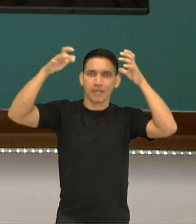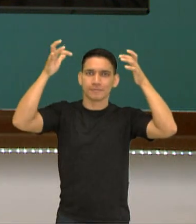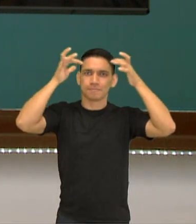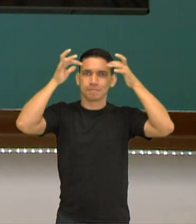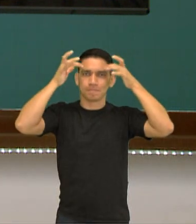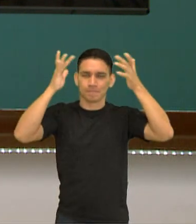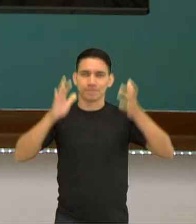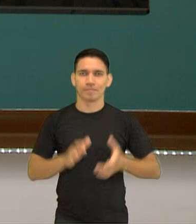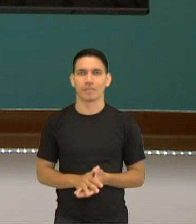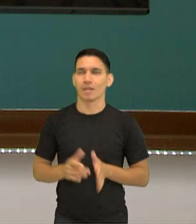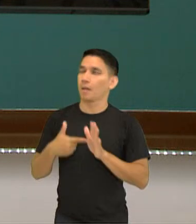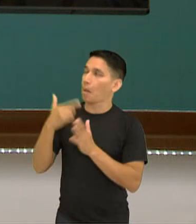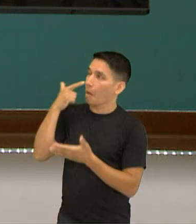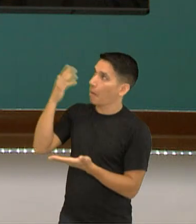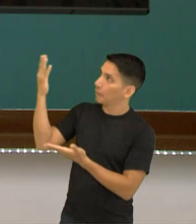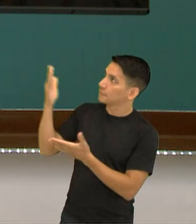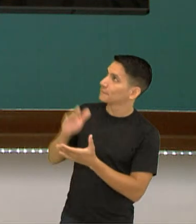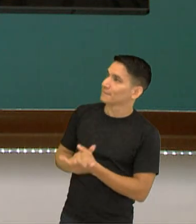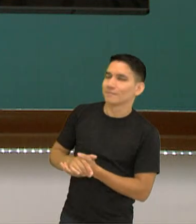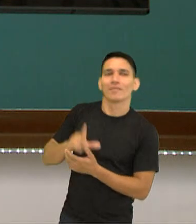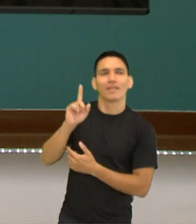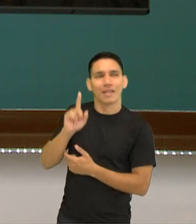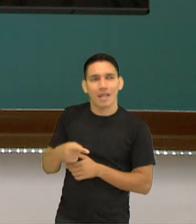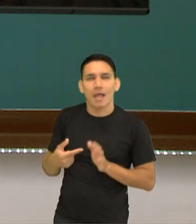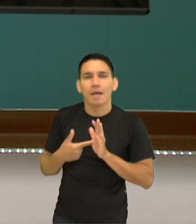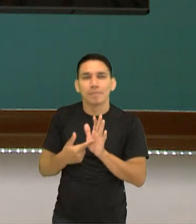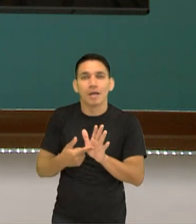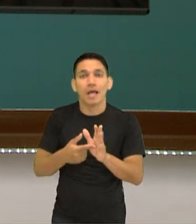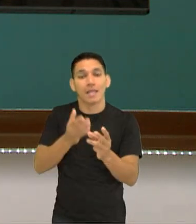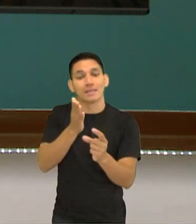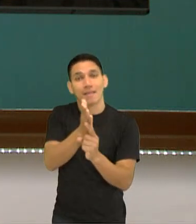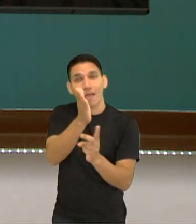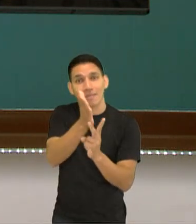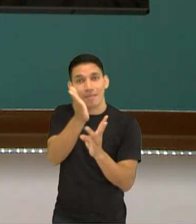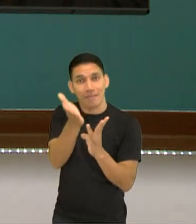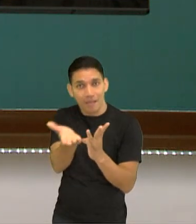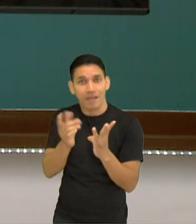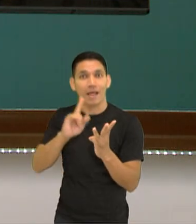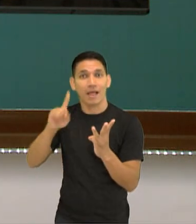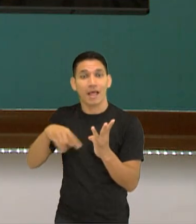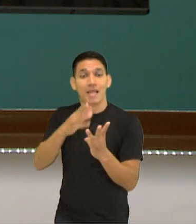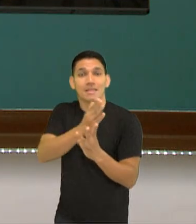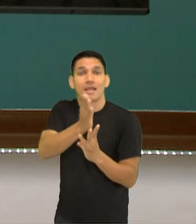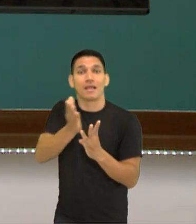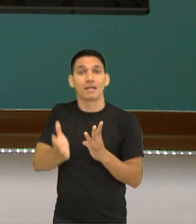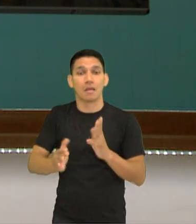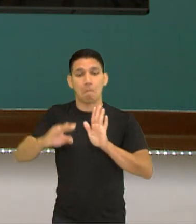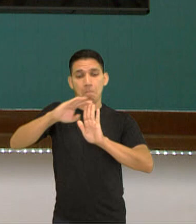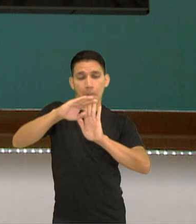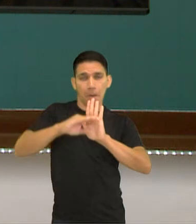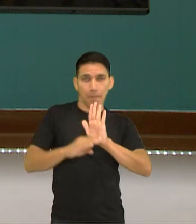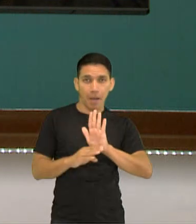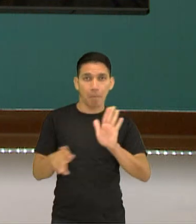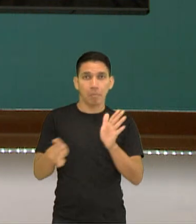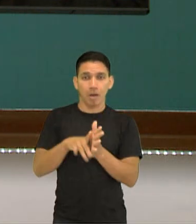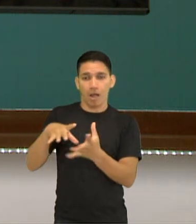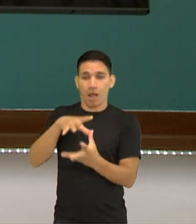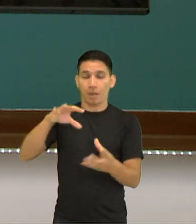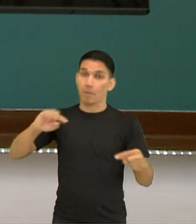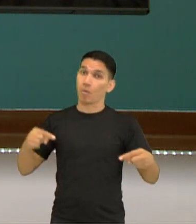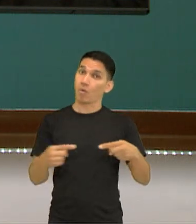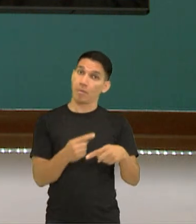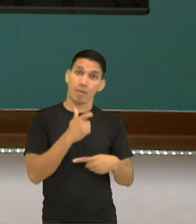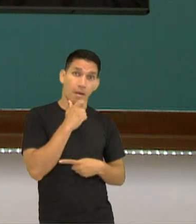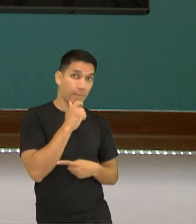uma imagem aí justamente para ilustrar essa tripartição, as 3 partes da alma de acordo com